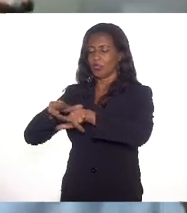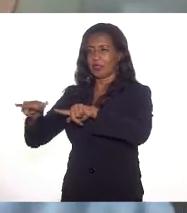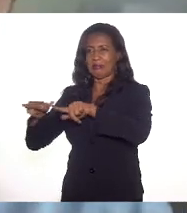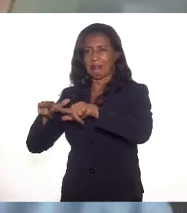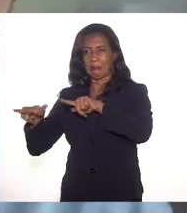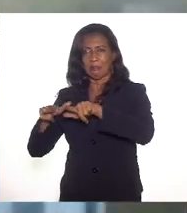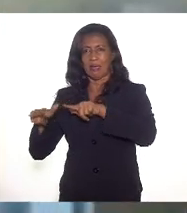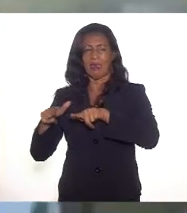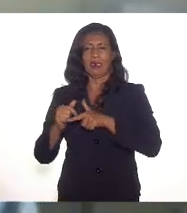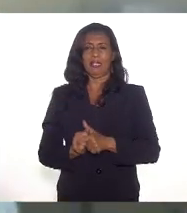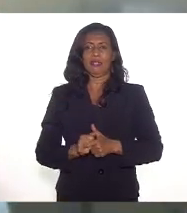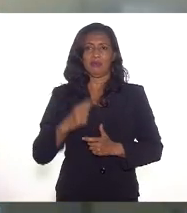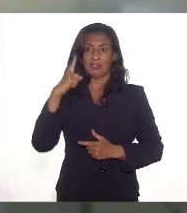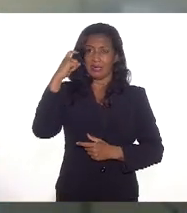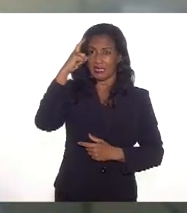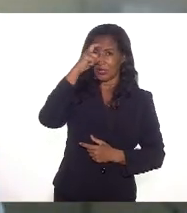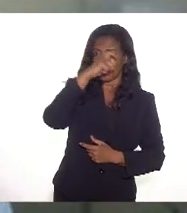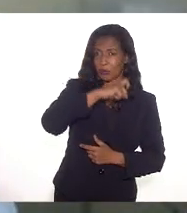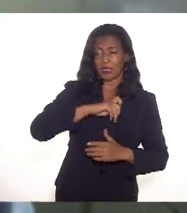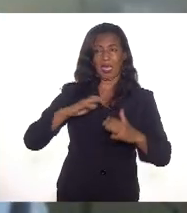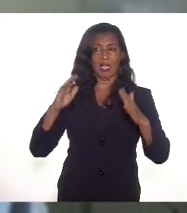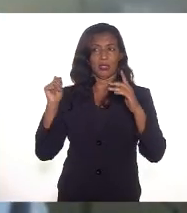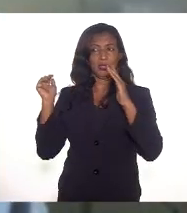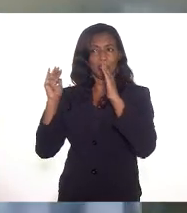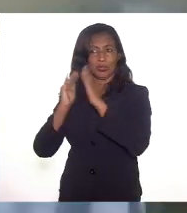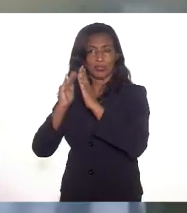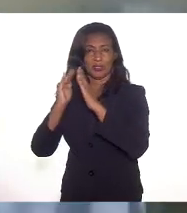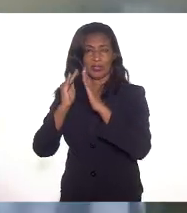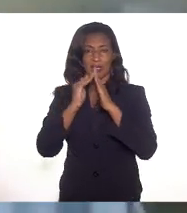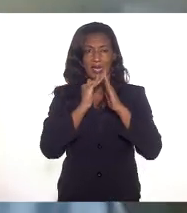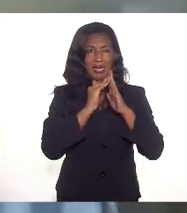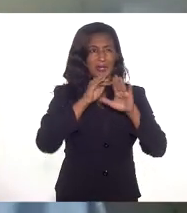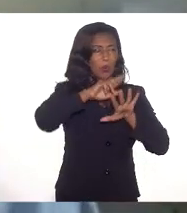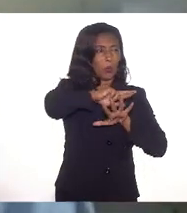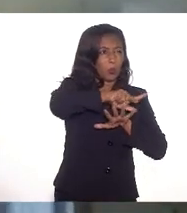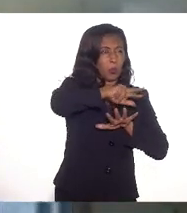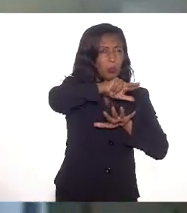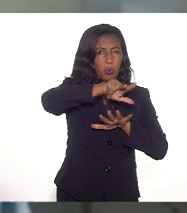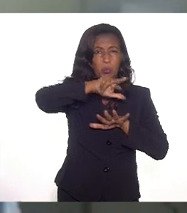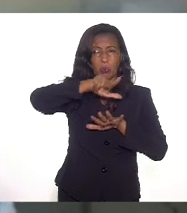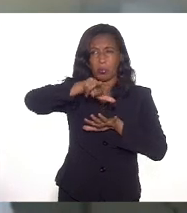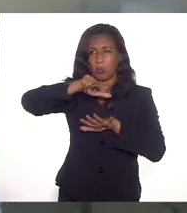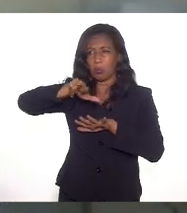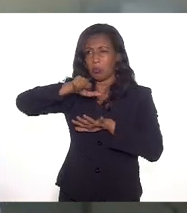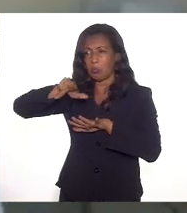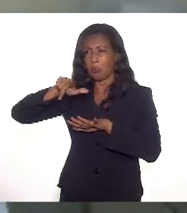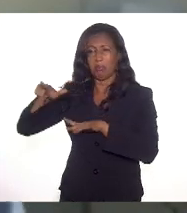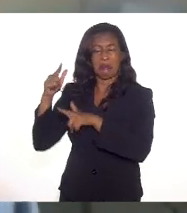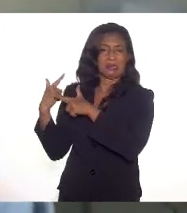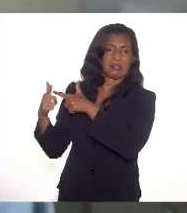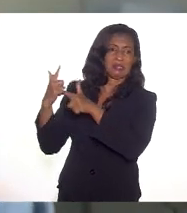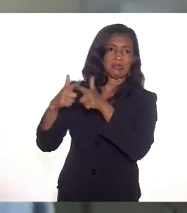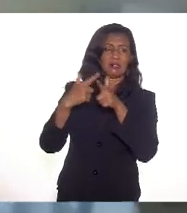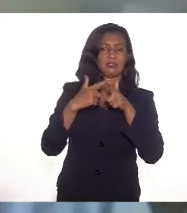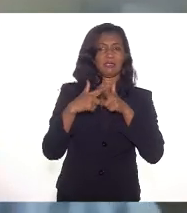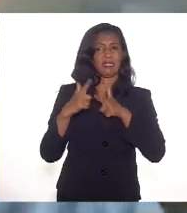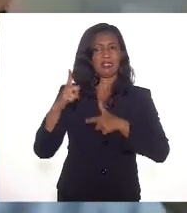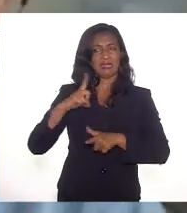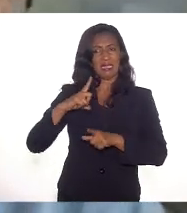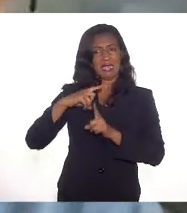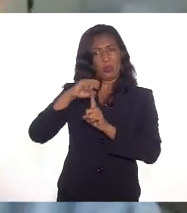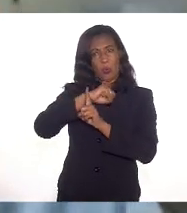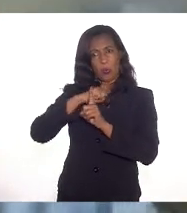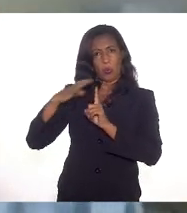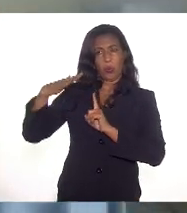renda, na dificuldade de moradia e tantos agravamentos que nós temos na área